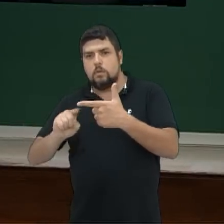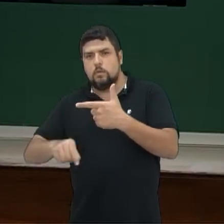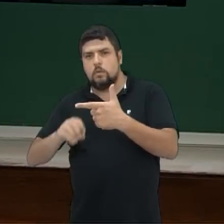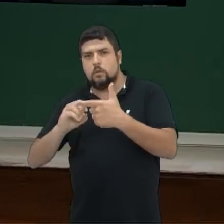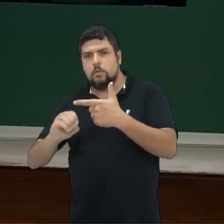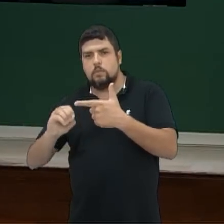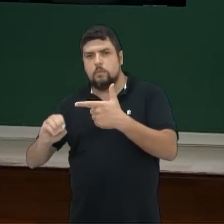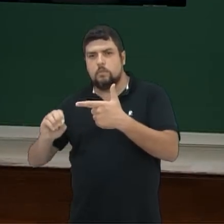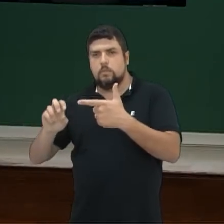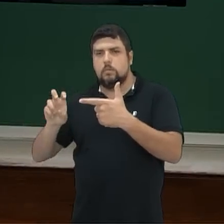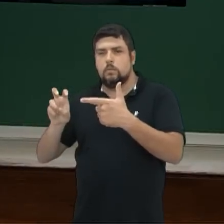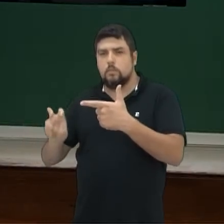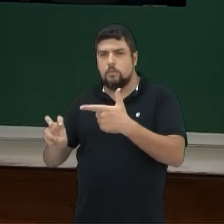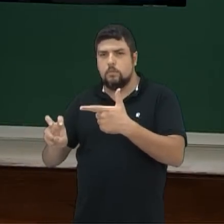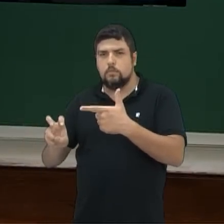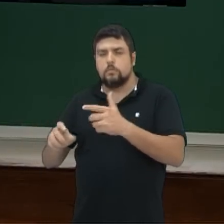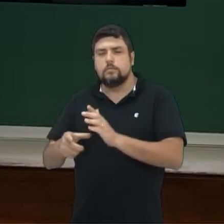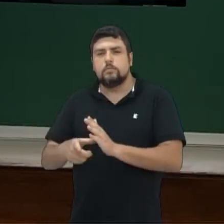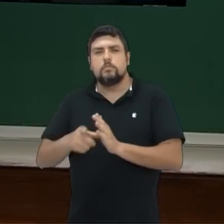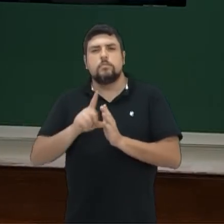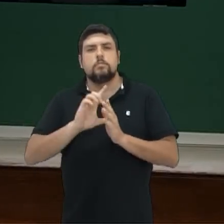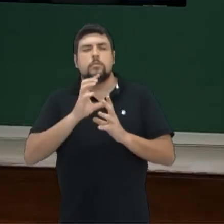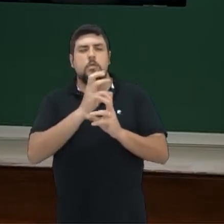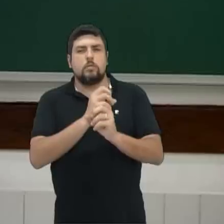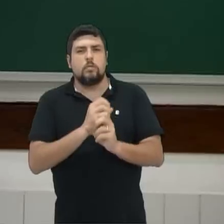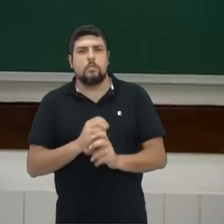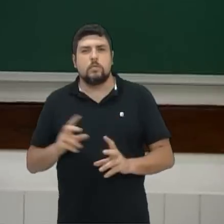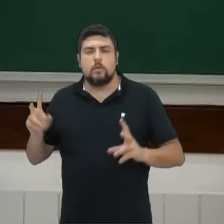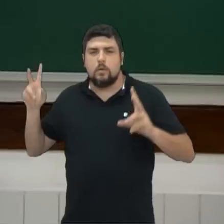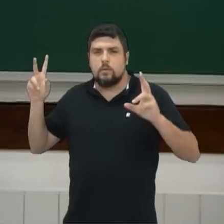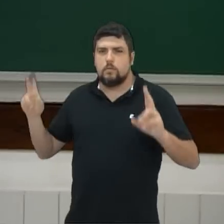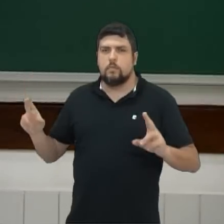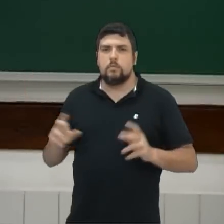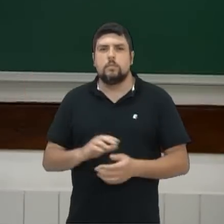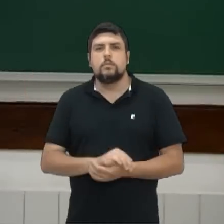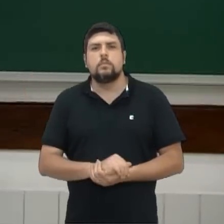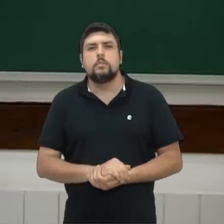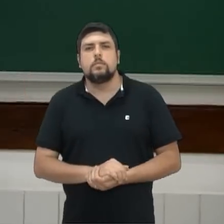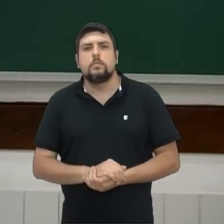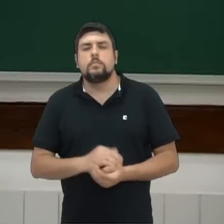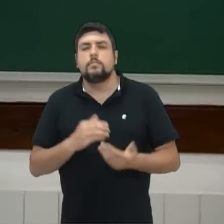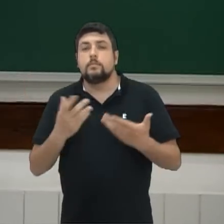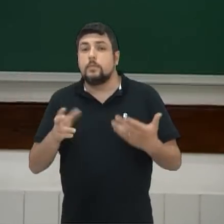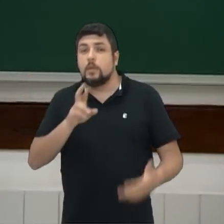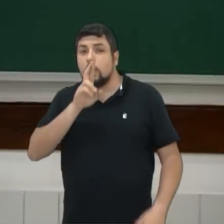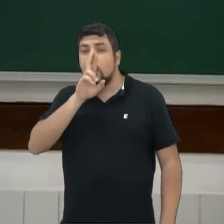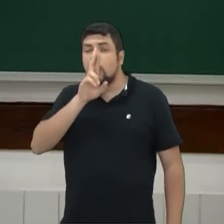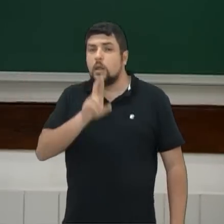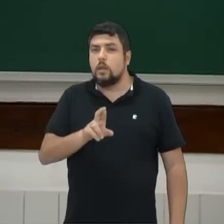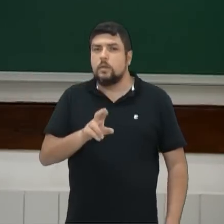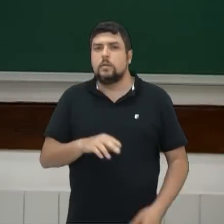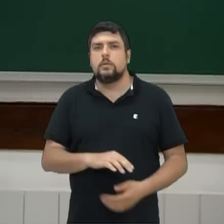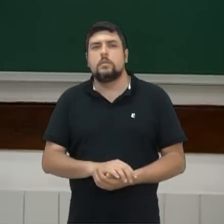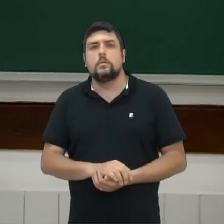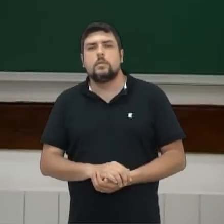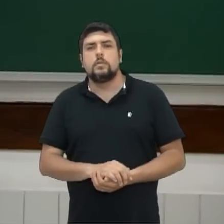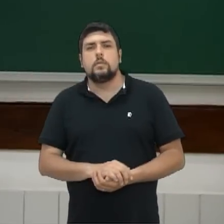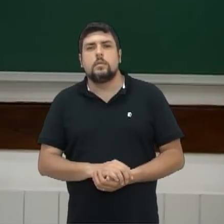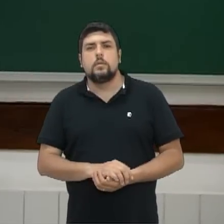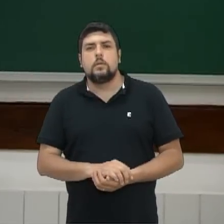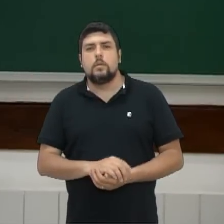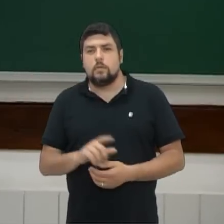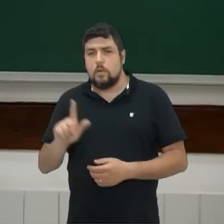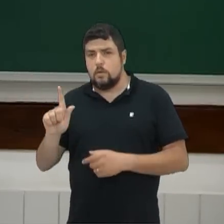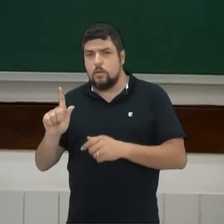0,005, exatamente como a gente calculou ali. Então, qual que vai ficar a resposta desse exercício? Utilizando quilogramas,